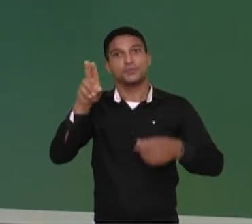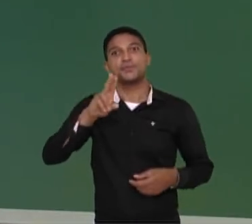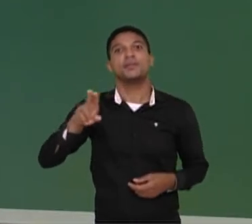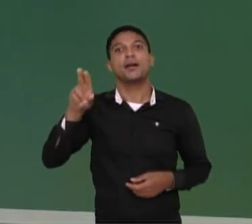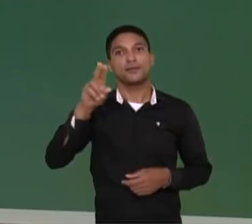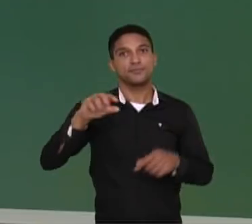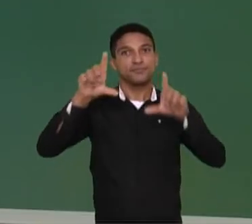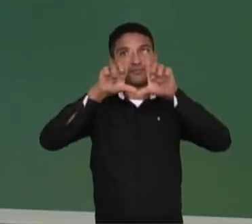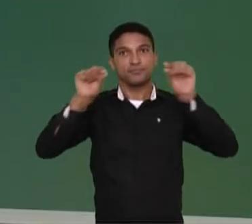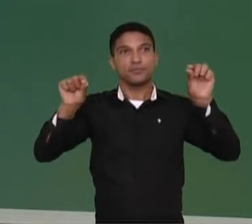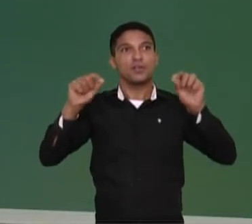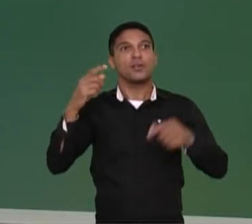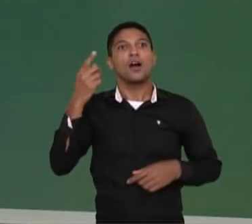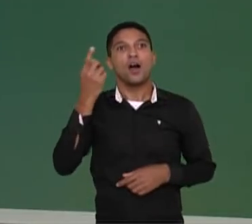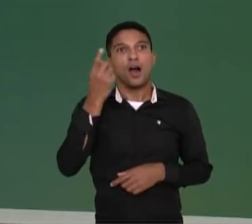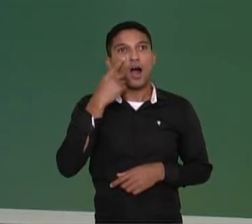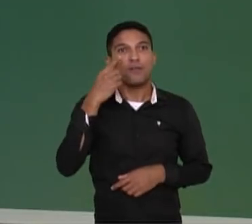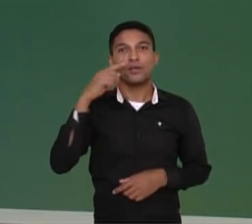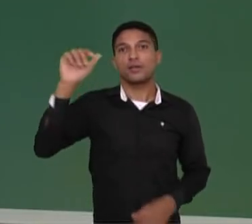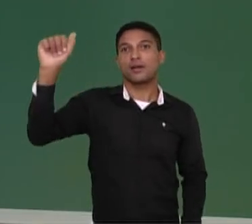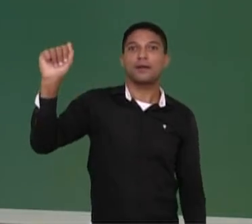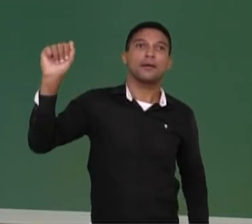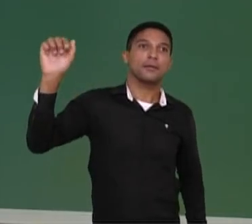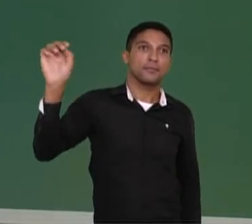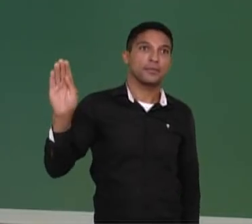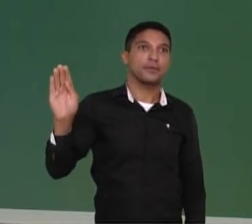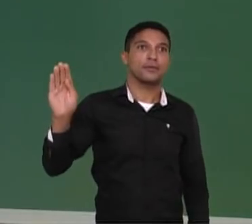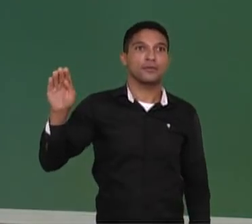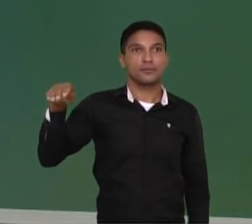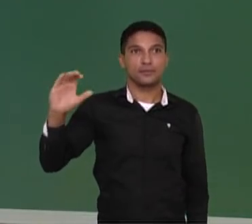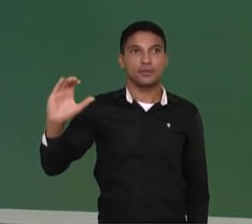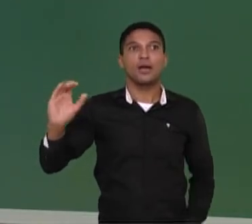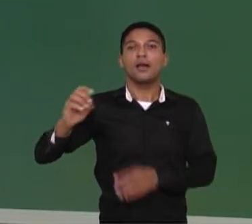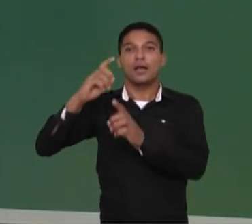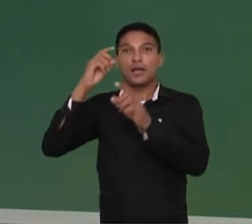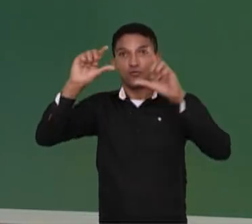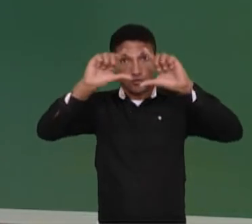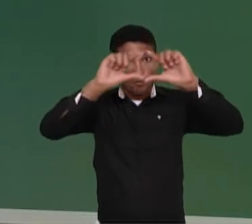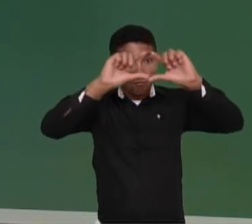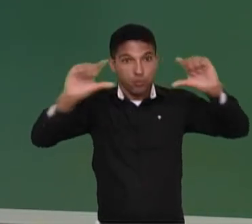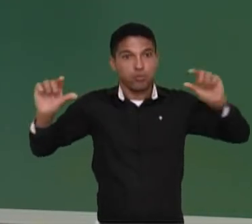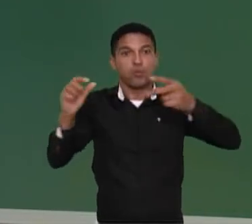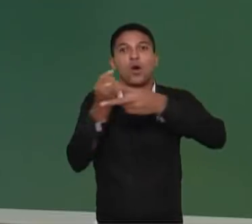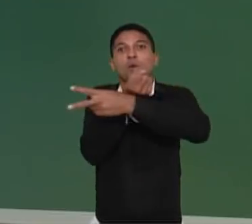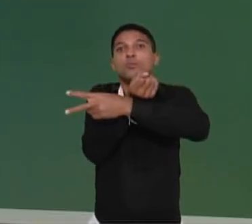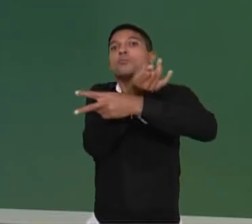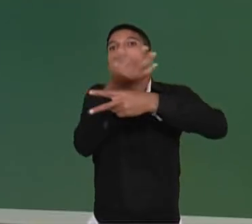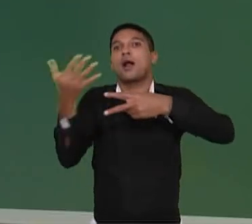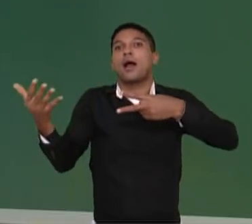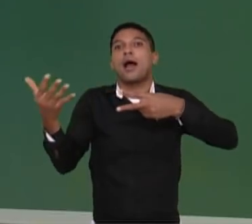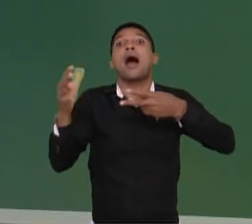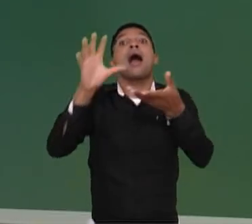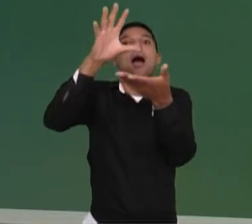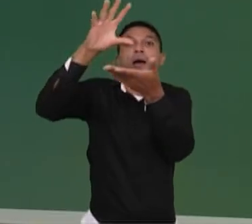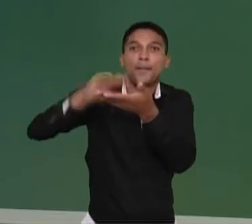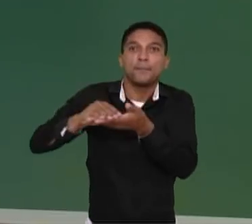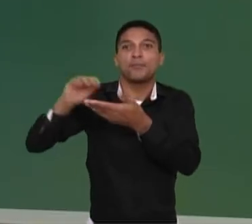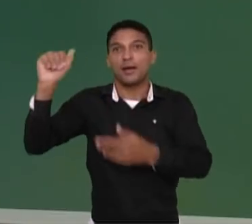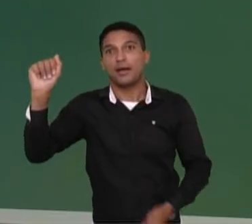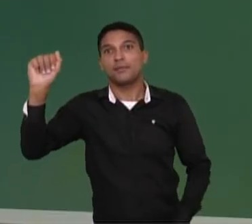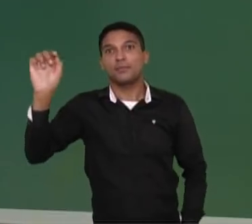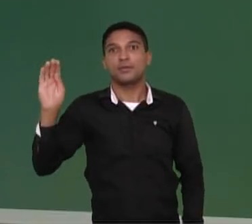x² mais 2x menos 1, identifiquei o valor de A, de B e de C. Determinamos o valor de delta,